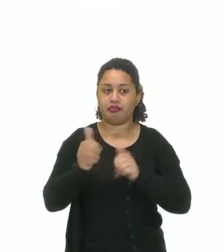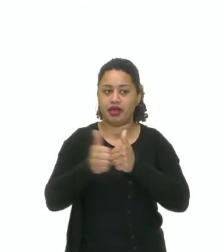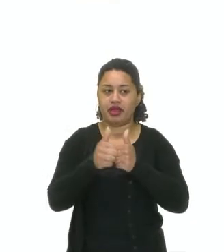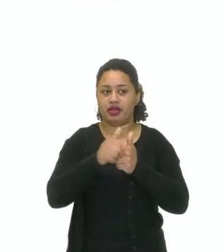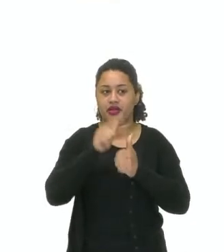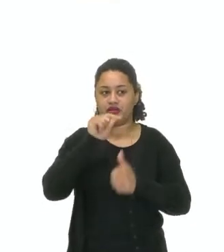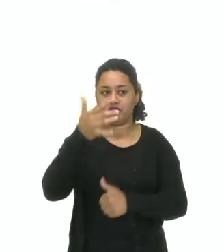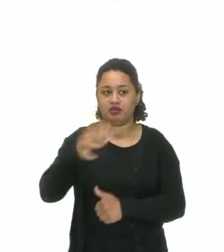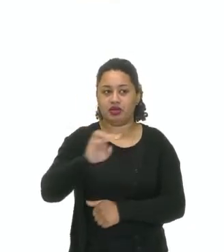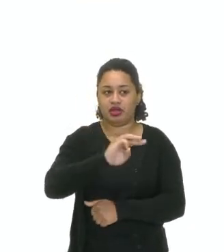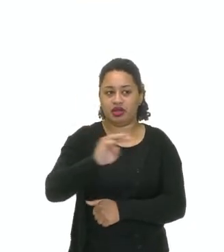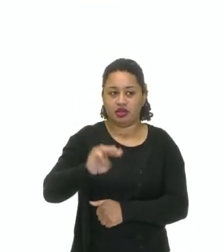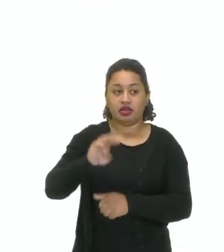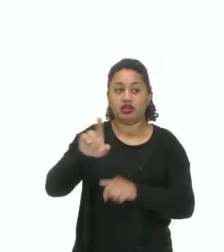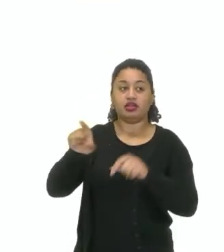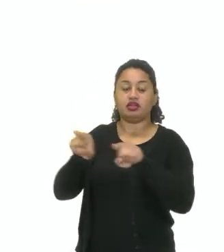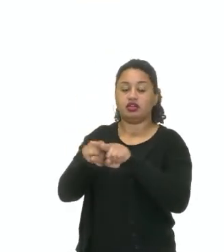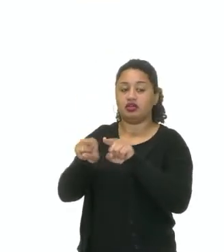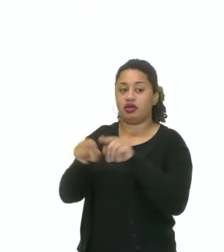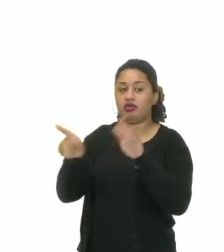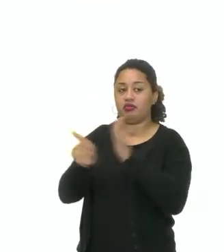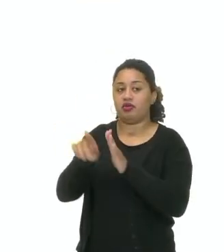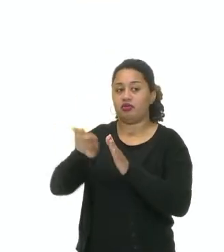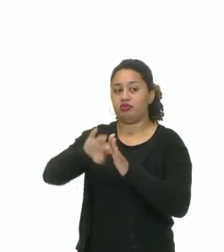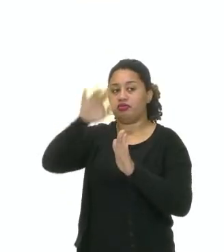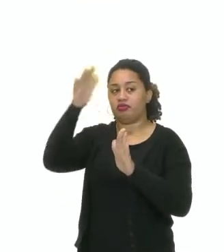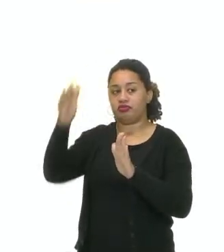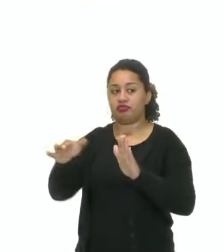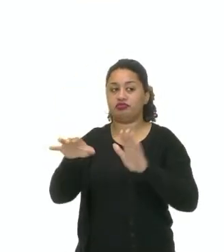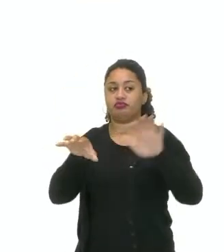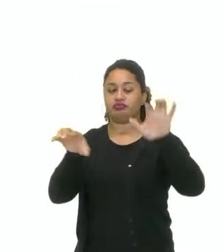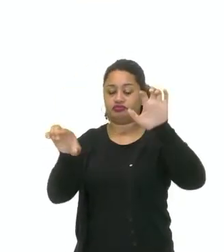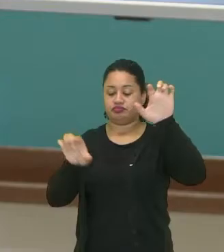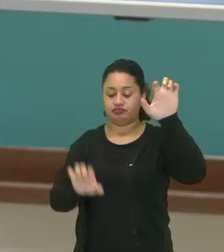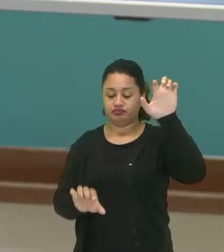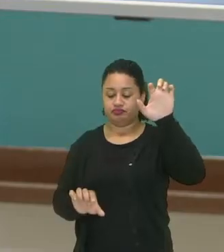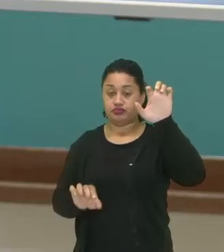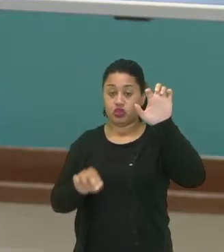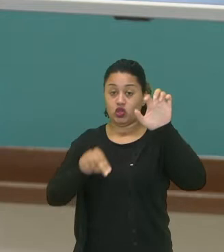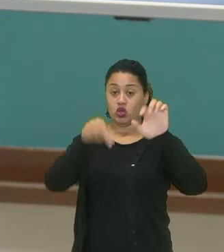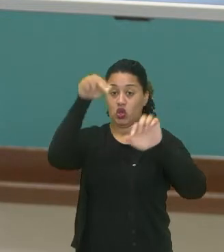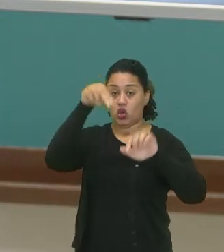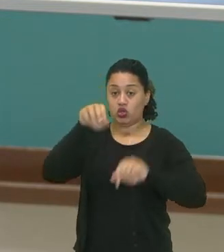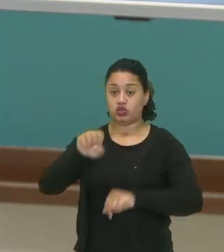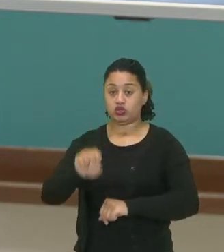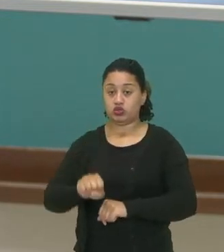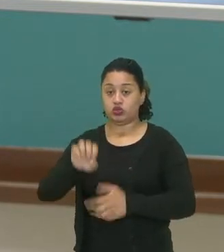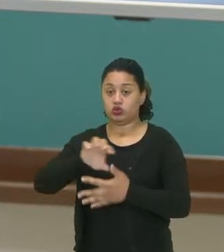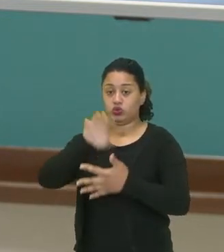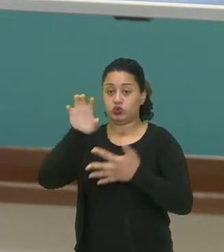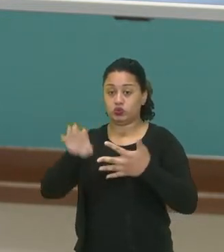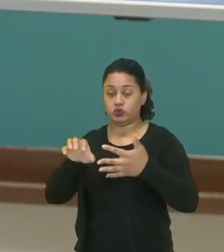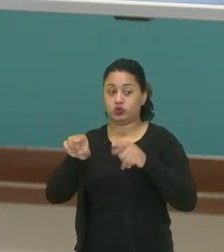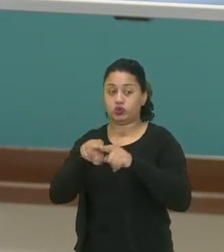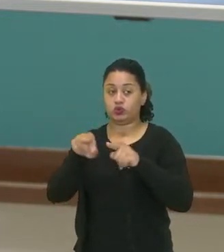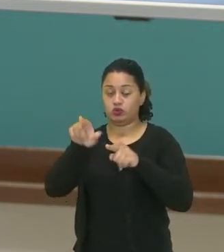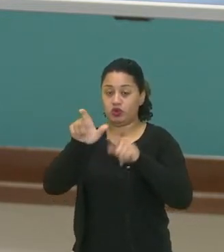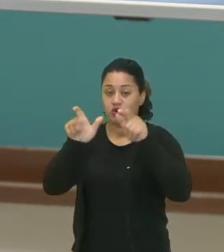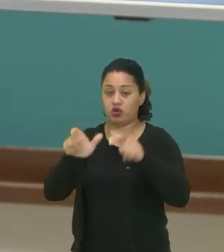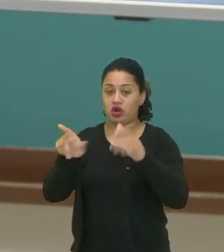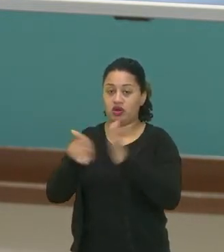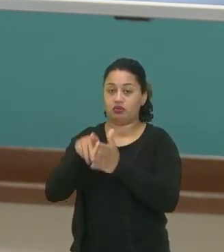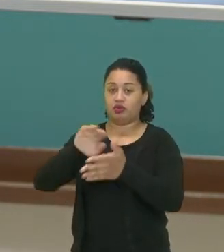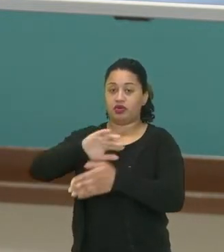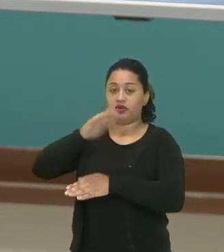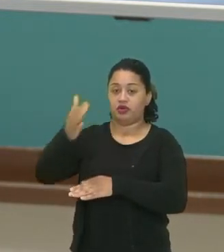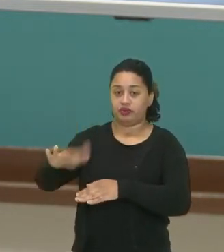também frio de montanha, se localizam no caso aqui nas duas extremidades, norte e sul do continente, e na região de montanhas, como